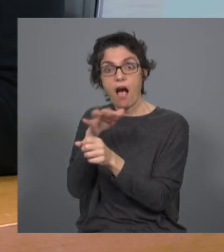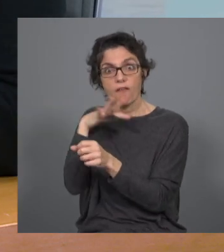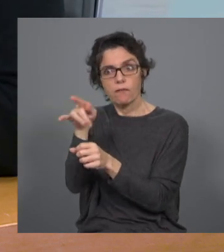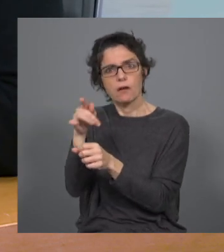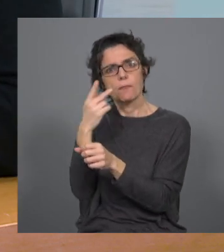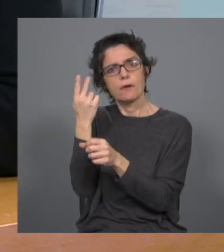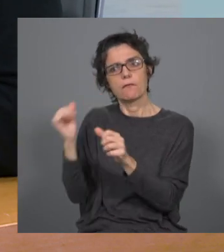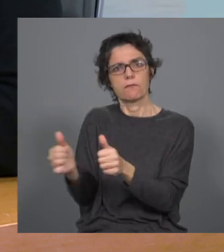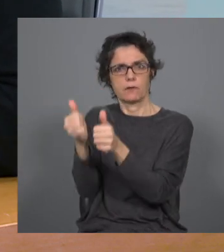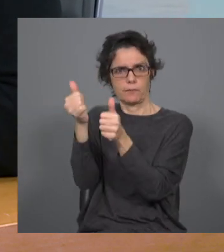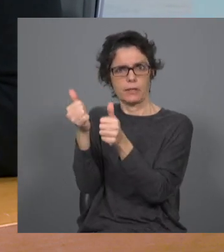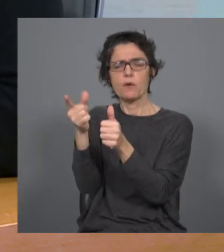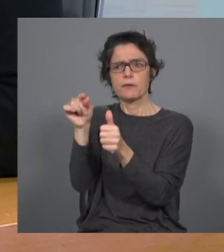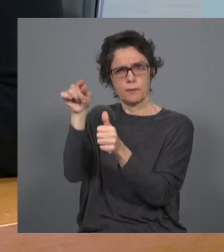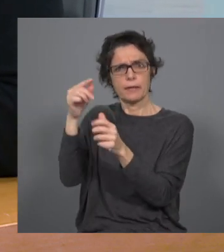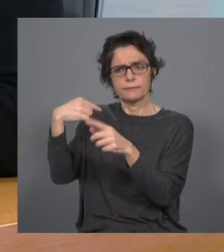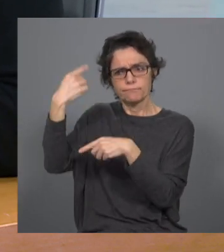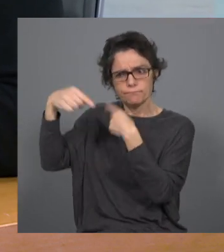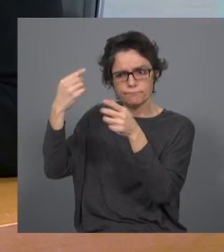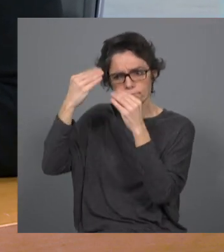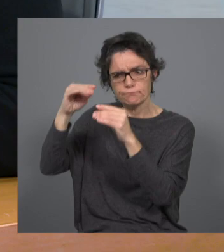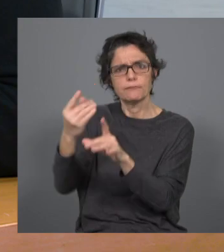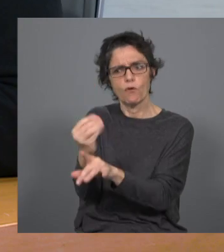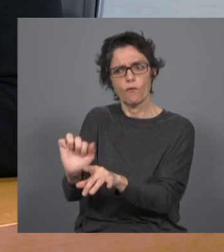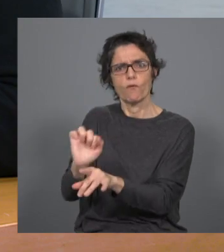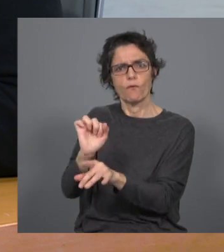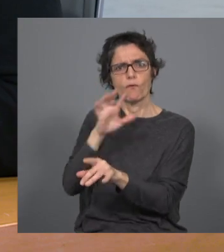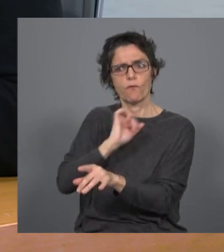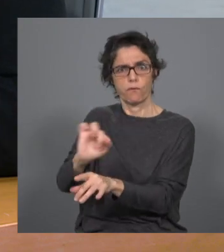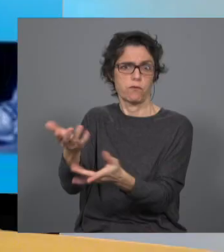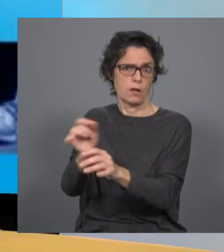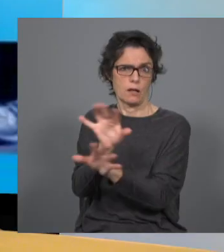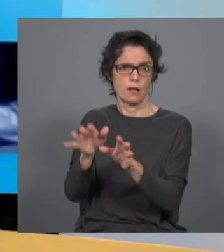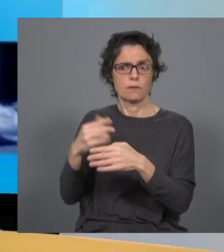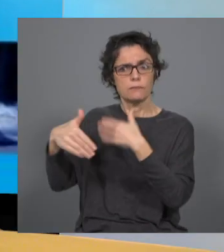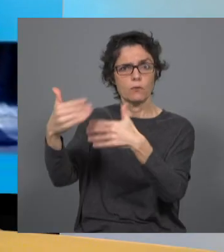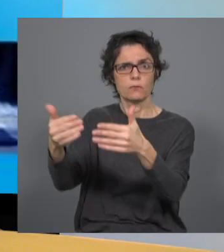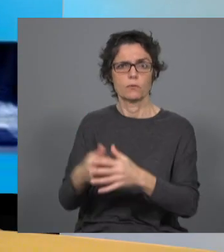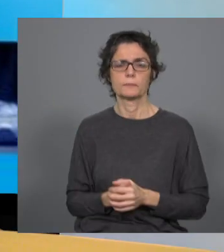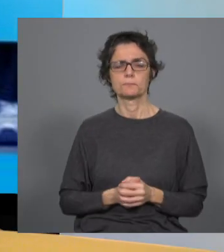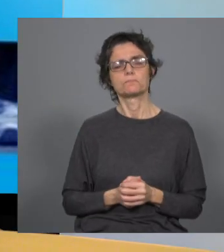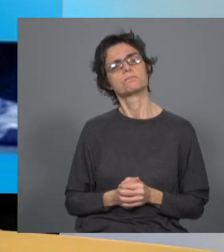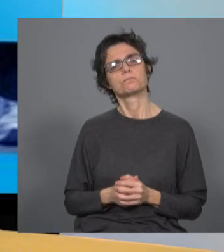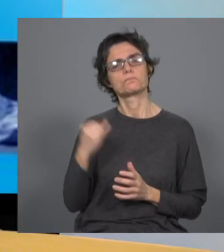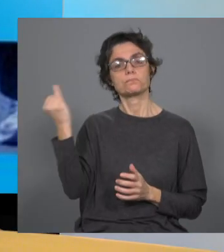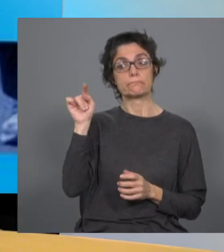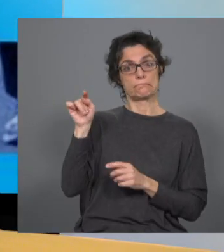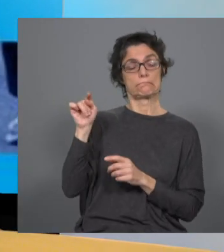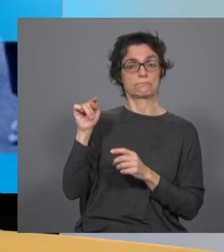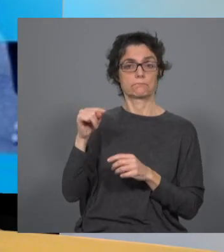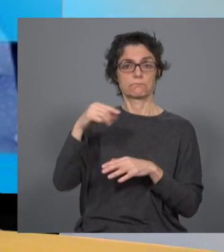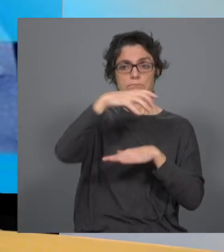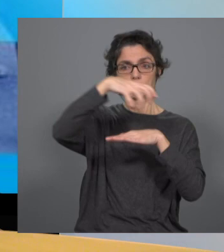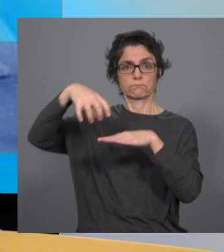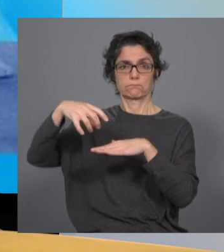a prepará-los no sentido da sua própria vocação. E este Instituto Secular está presente em diversos pontos, não Sim, é?